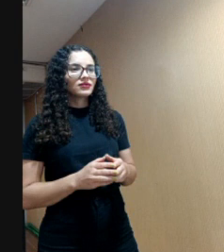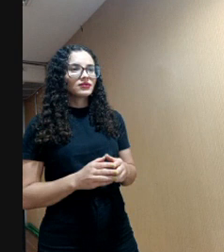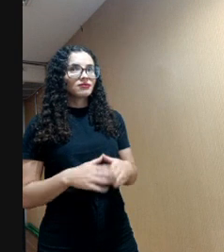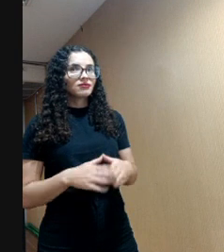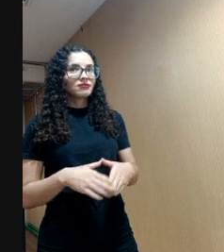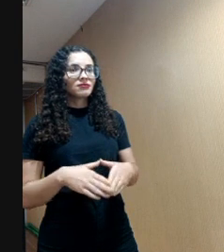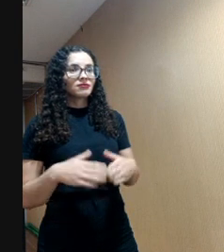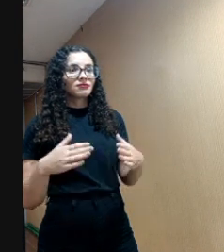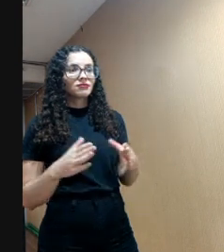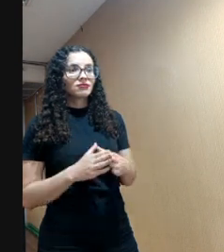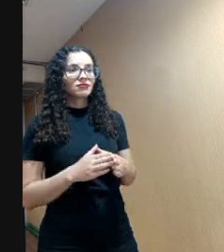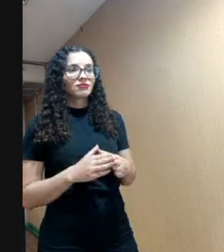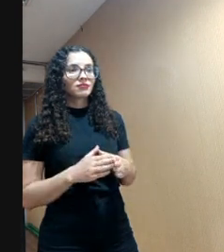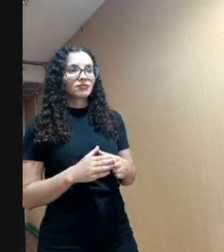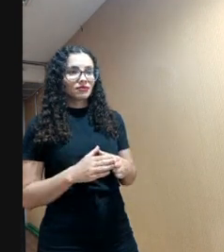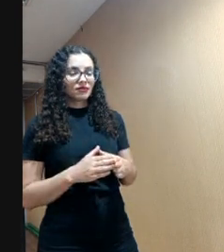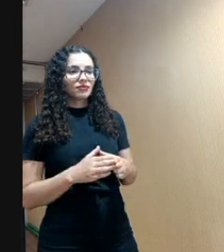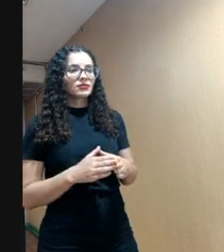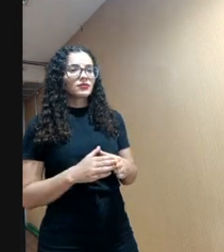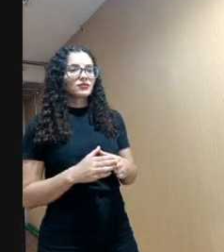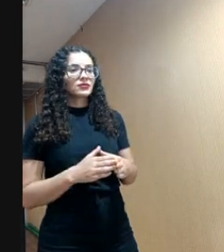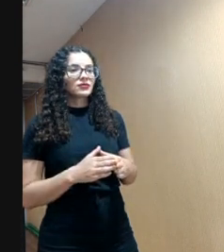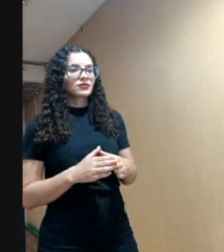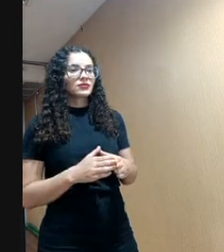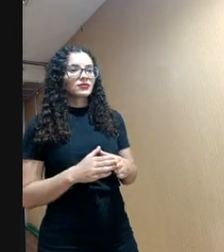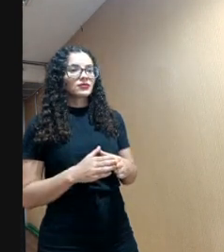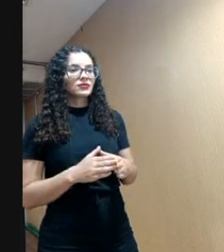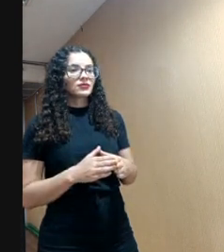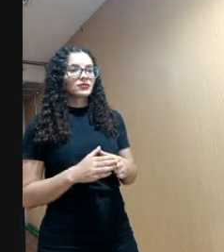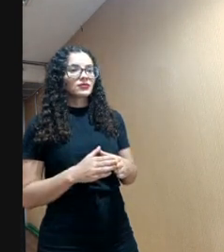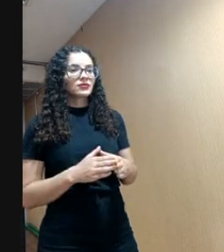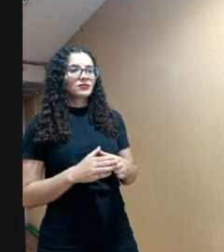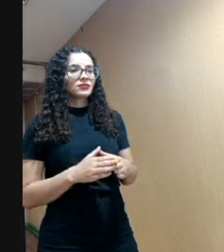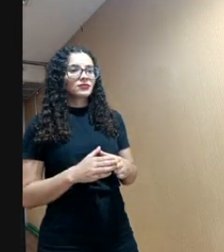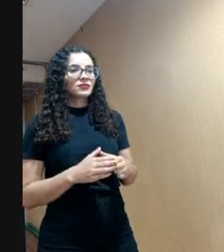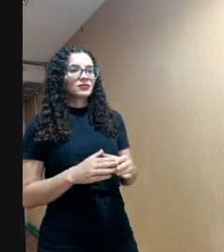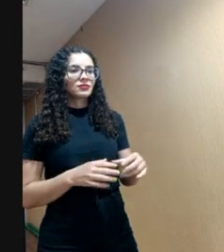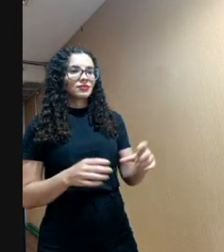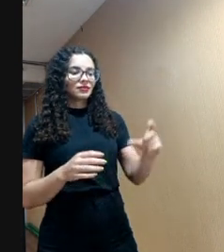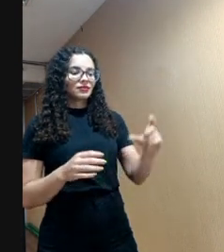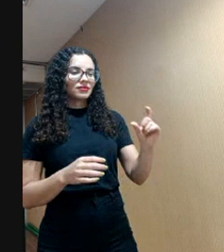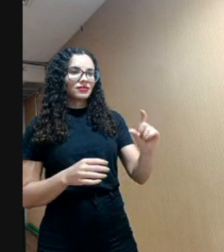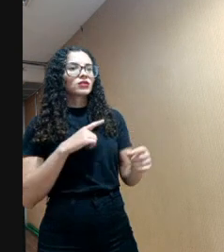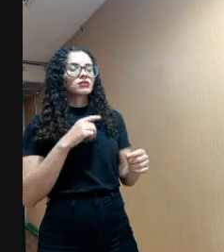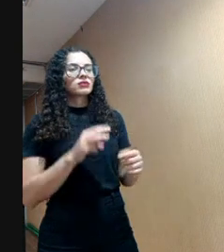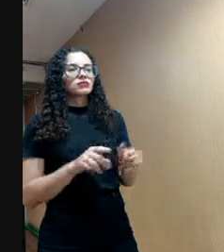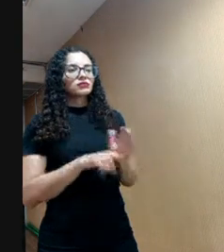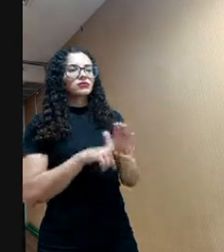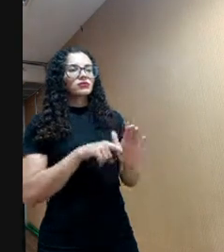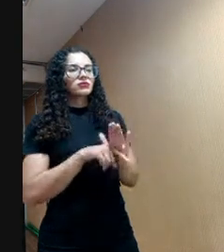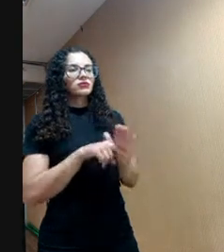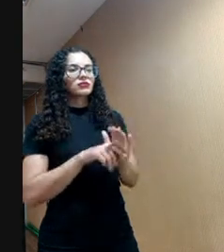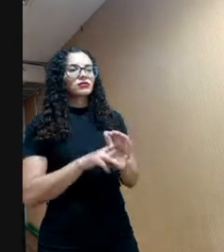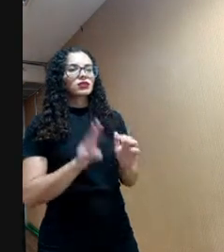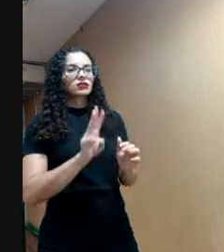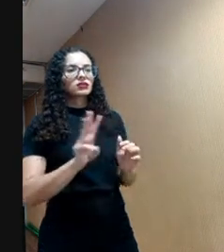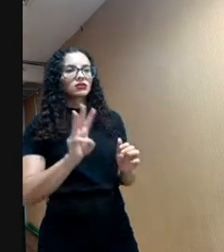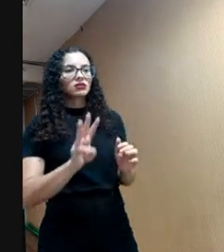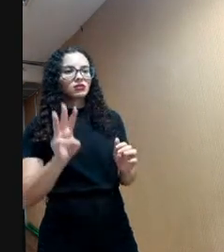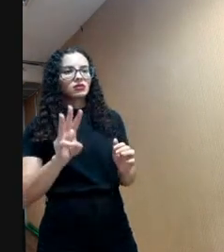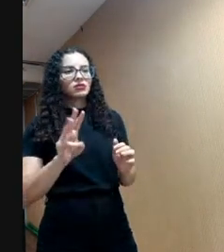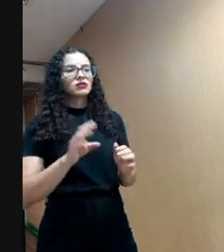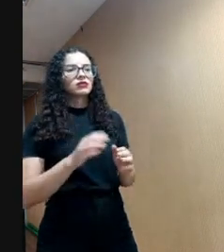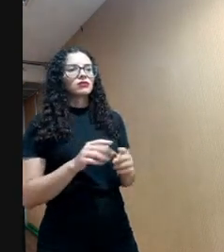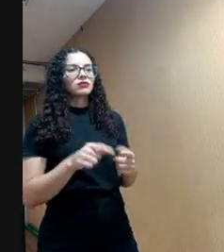conhecimento científico refletido, né? E isso é formar professor, né? Isso está no DNA